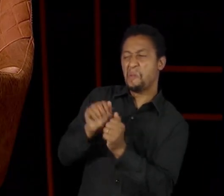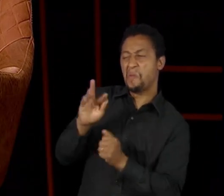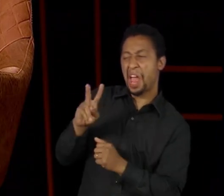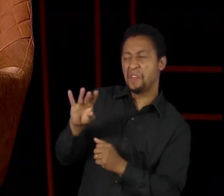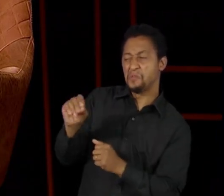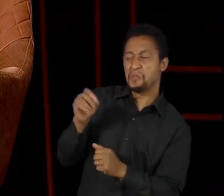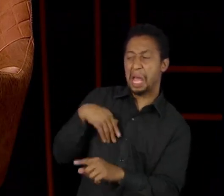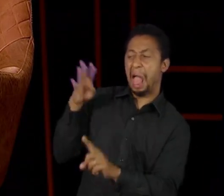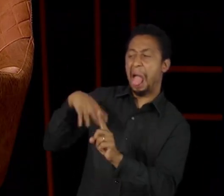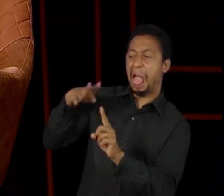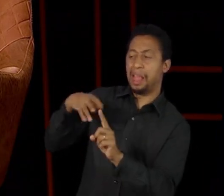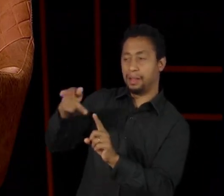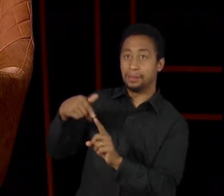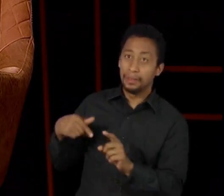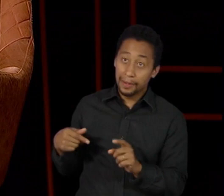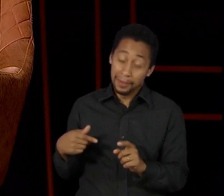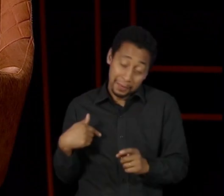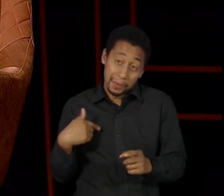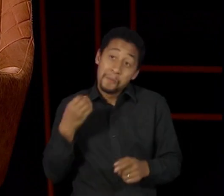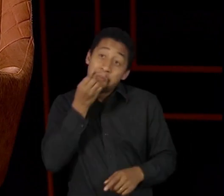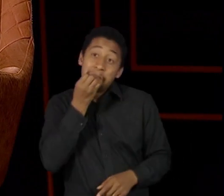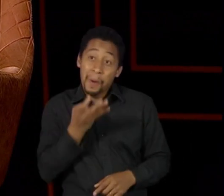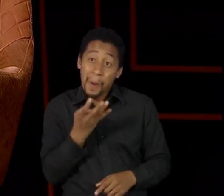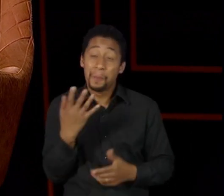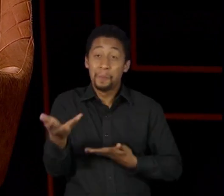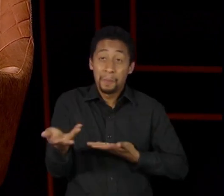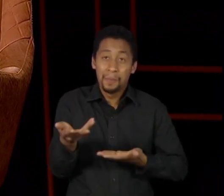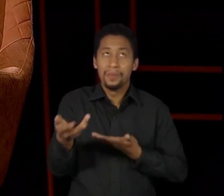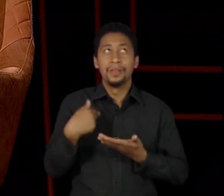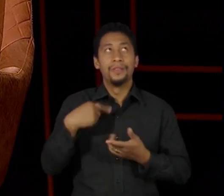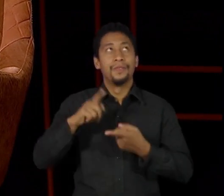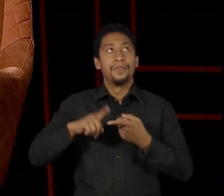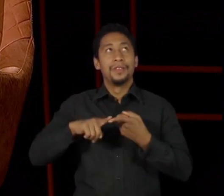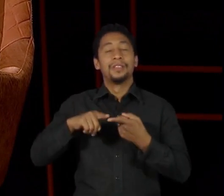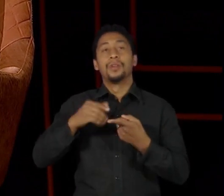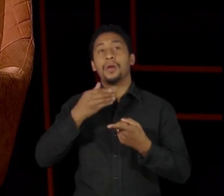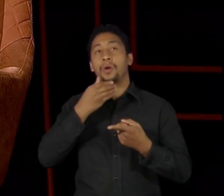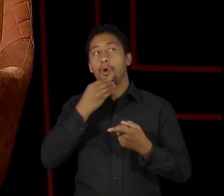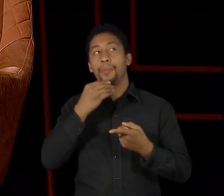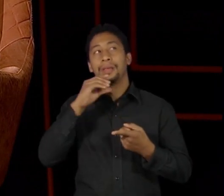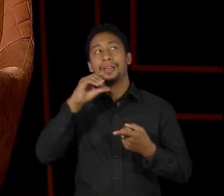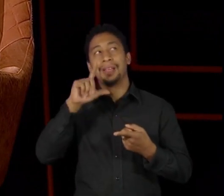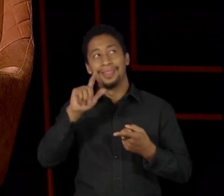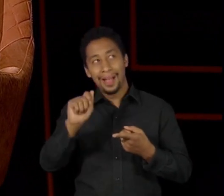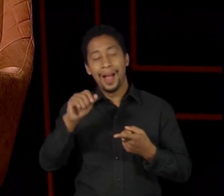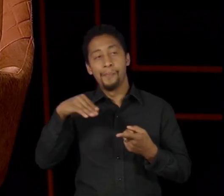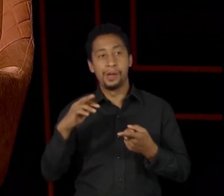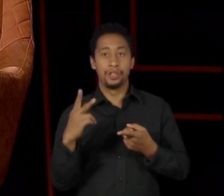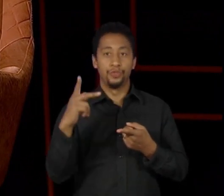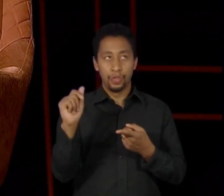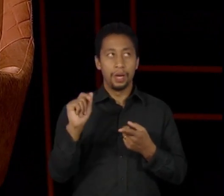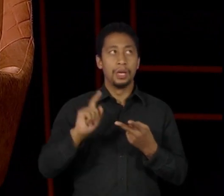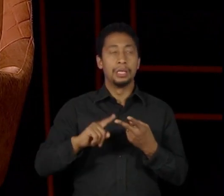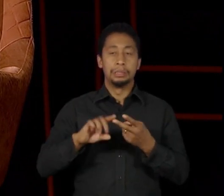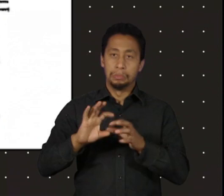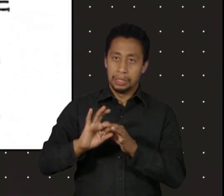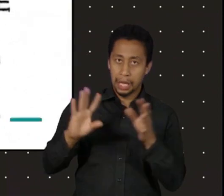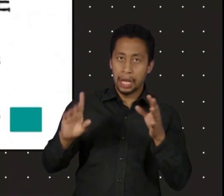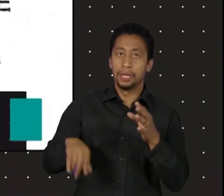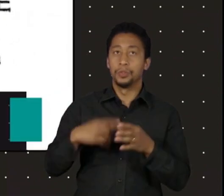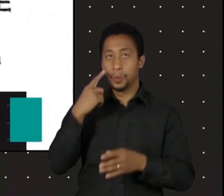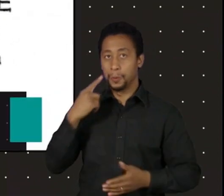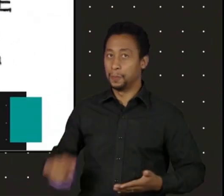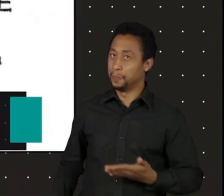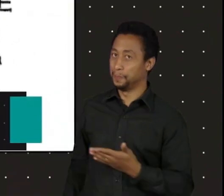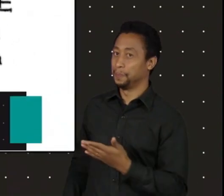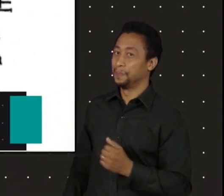isso, só fiz coisa boa com ele. Fiz O Homem de La Mancha, entrei substituindo, é verdade, mas fiz O Homem de La Mancha no Rio